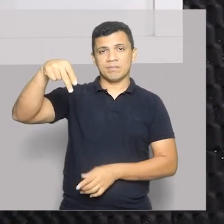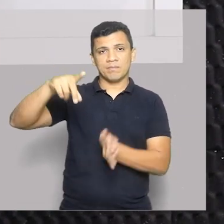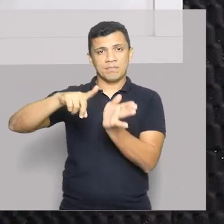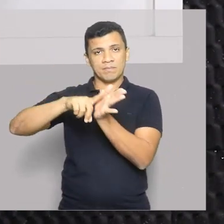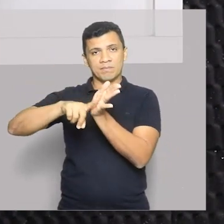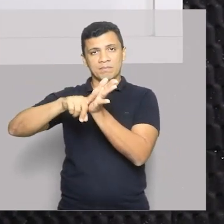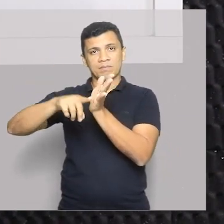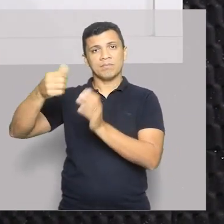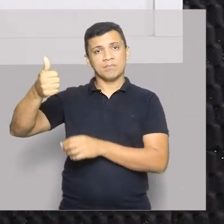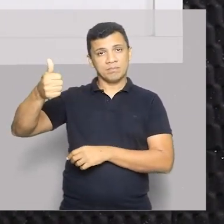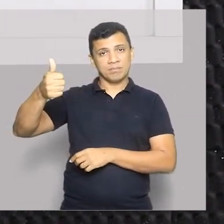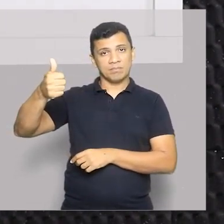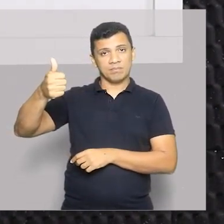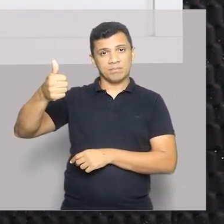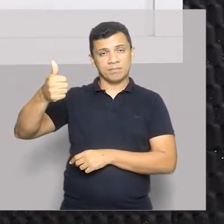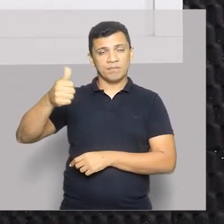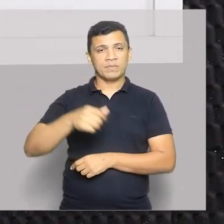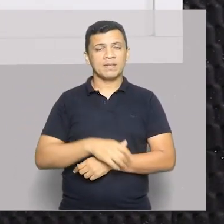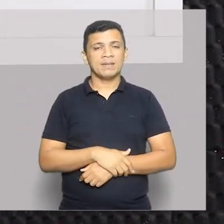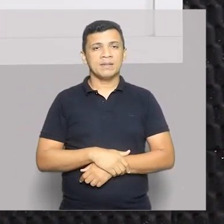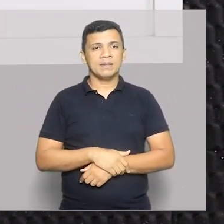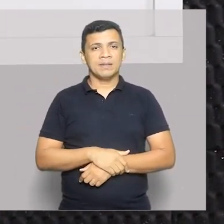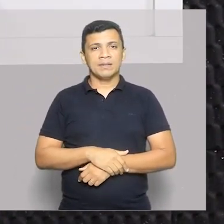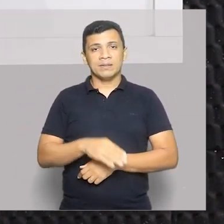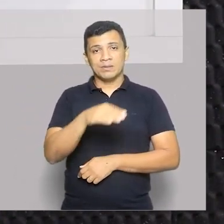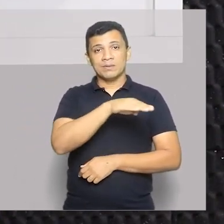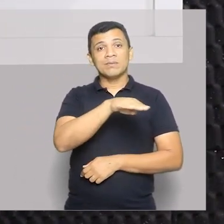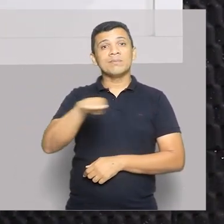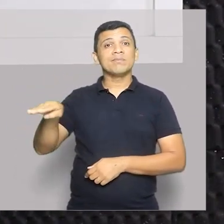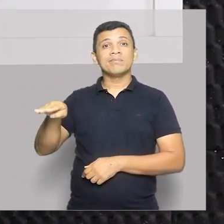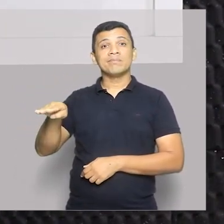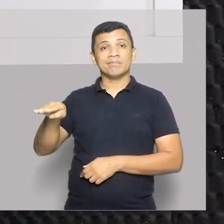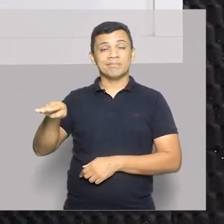1, é isso? Dividido